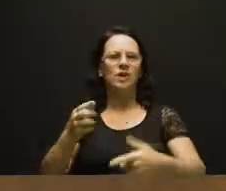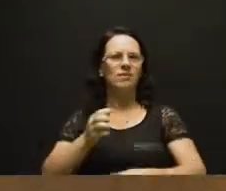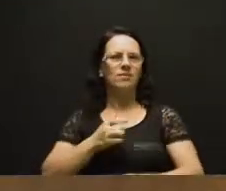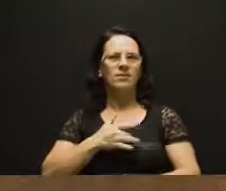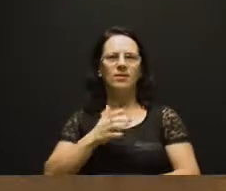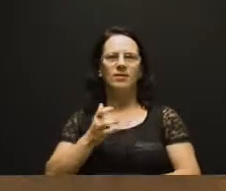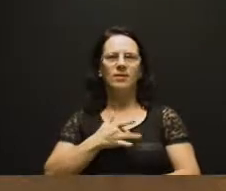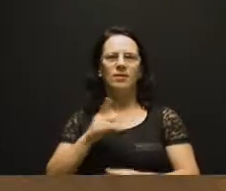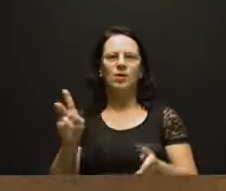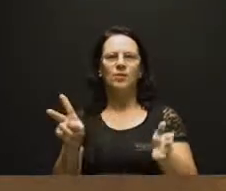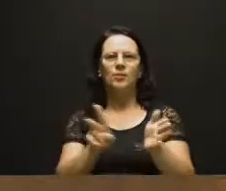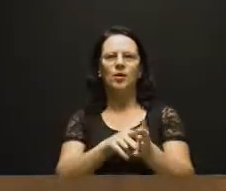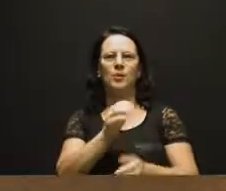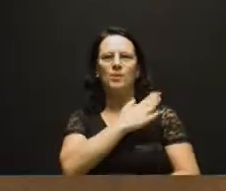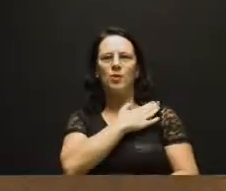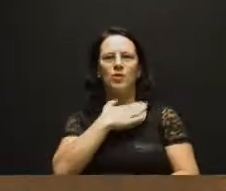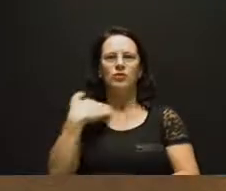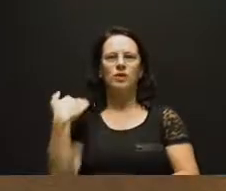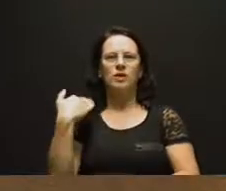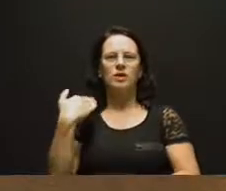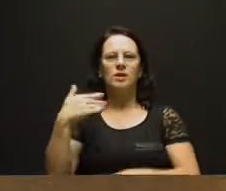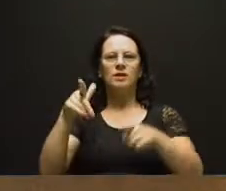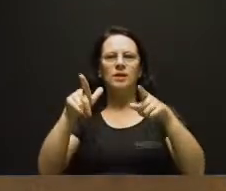ninguém te adoro